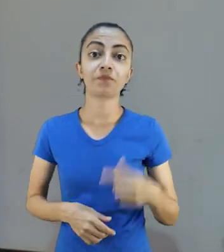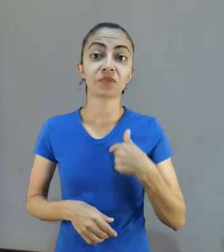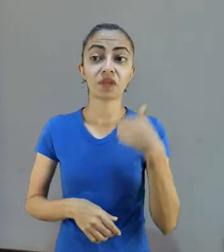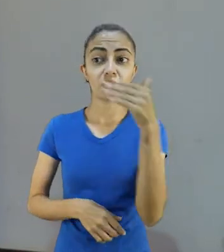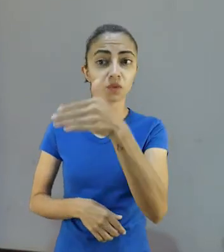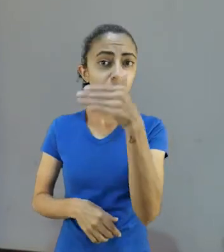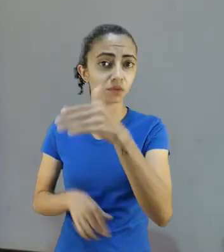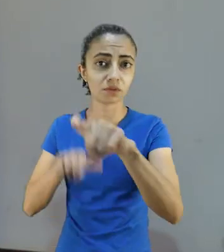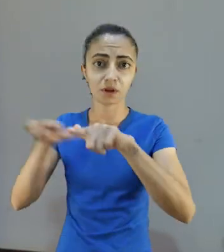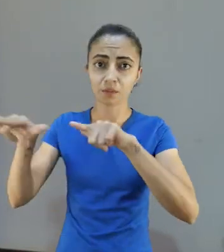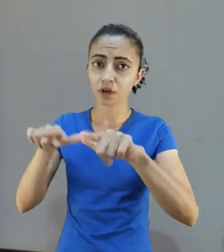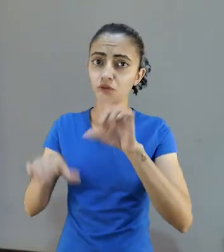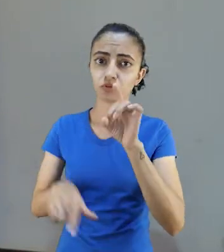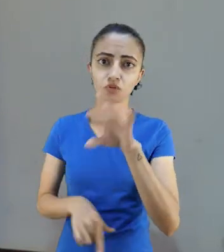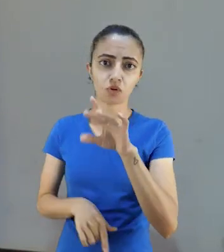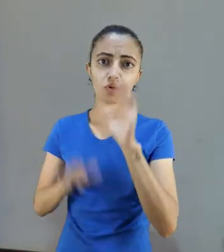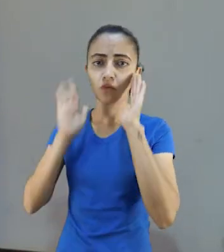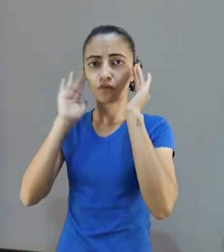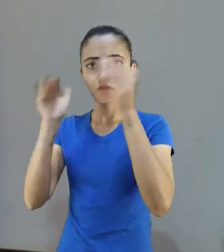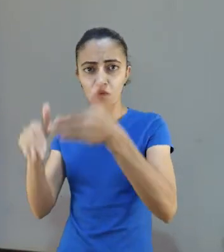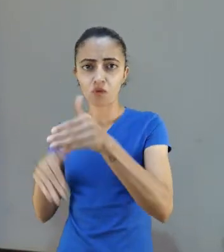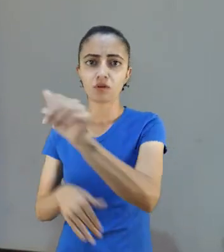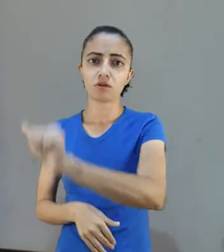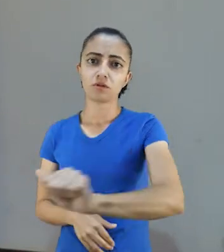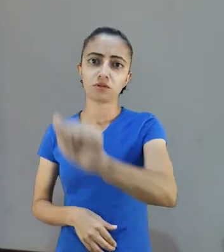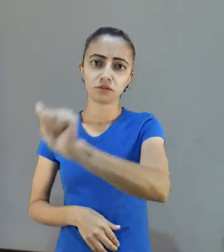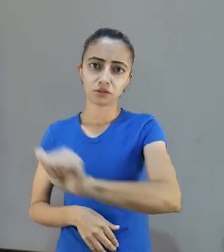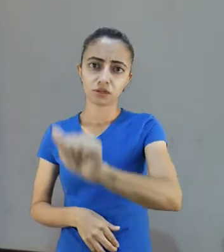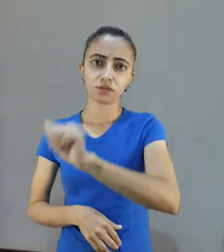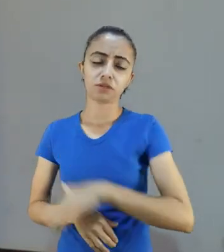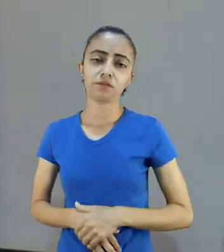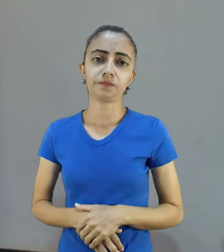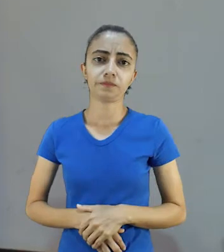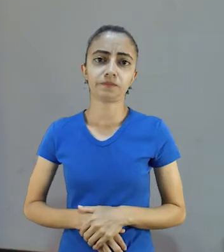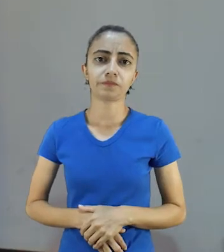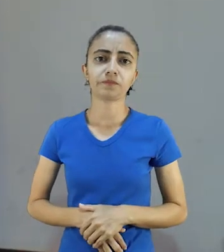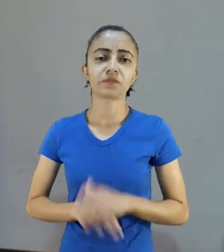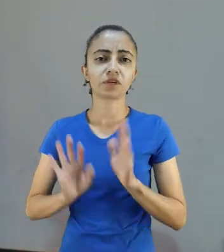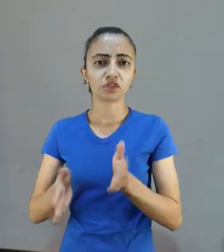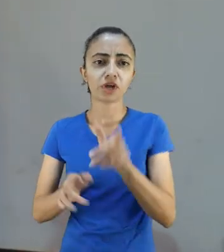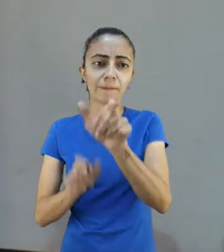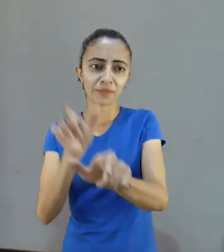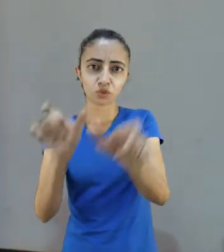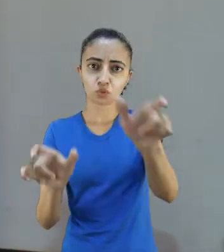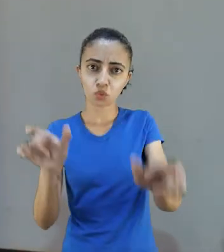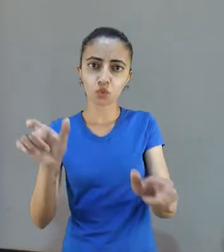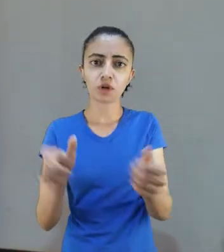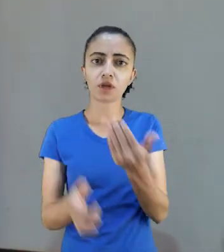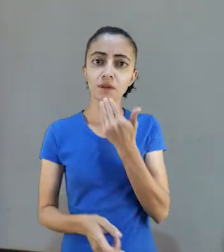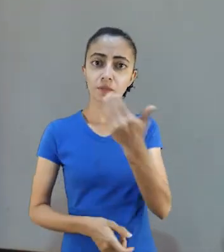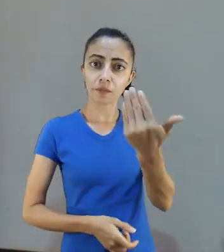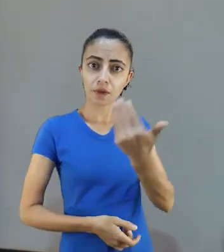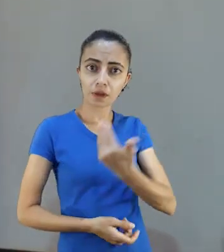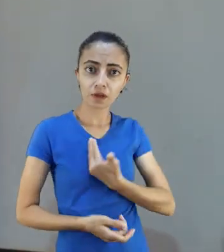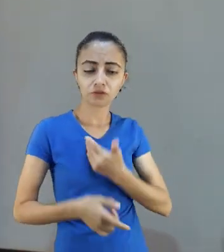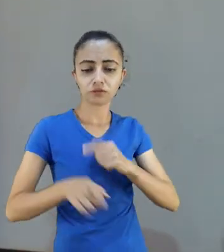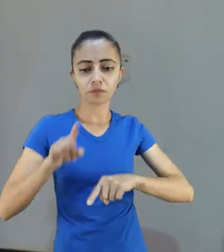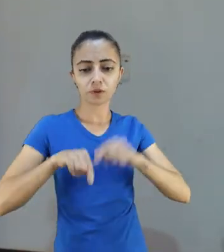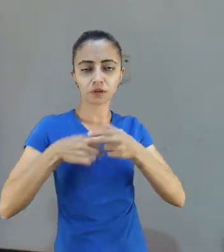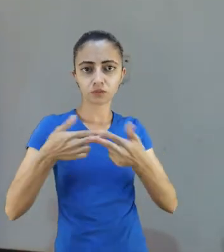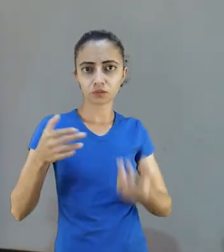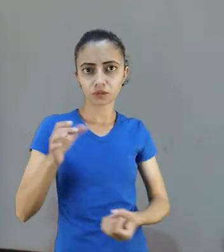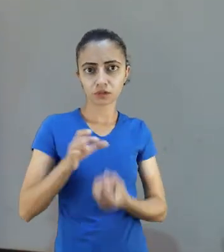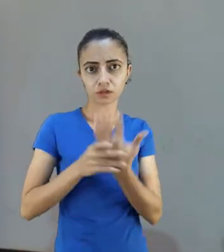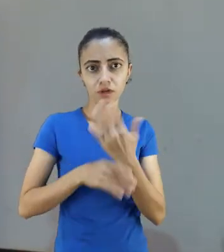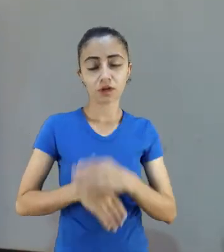eu só trabalho lá. Eu já tenho uns clientes que me encomendam, né? Eu só trabalho lá. E quando tem exposição,